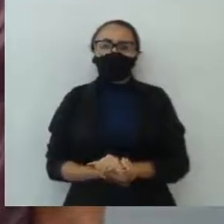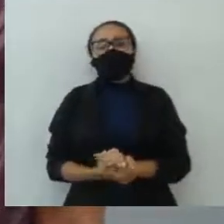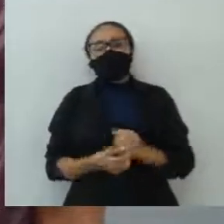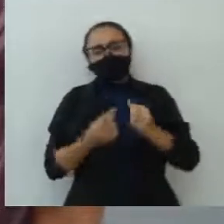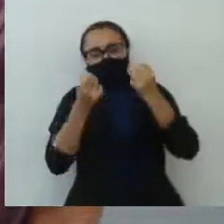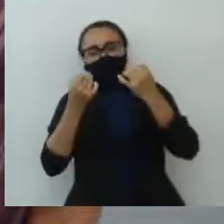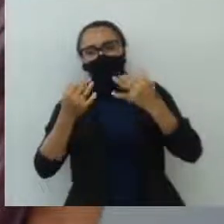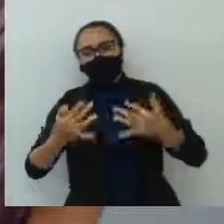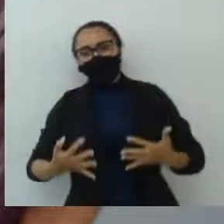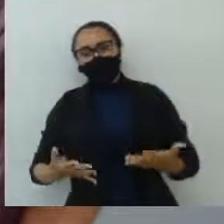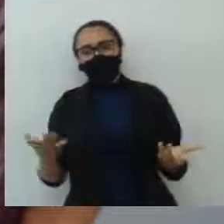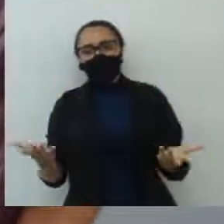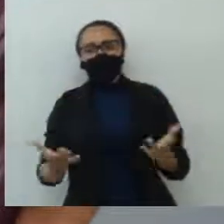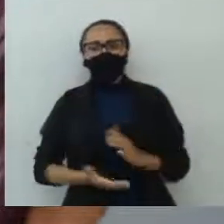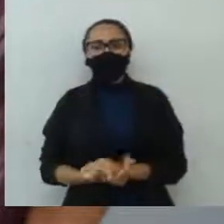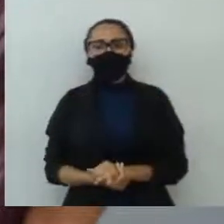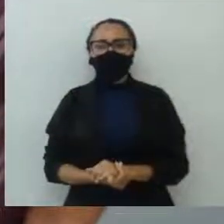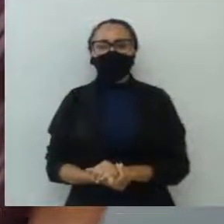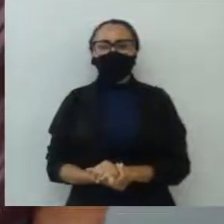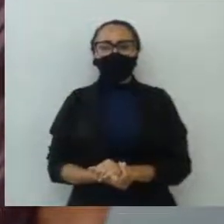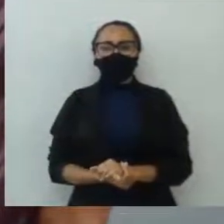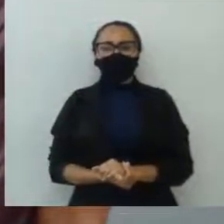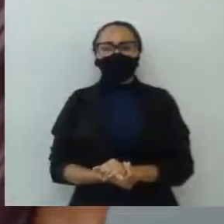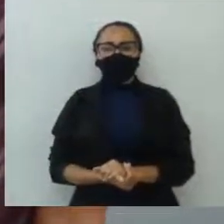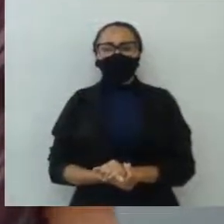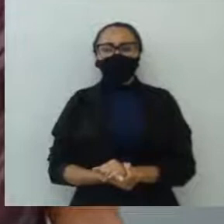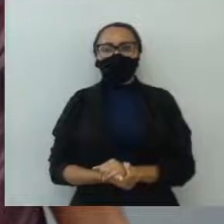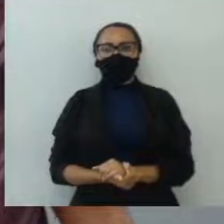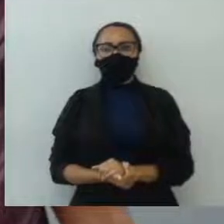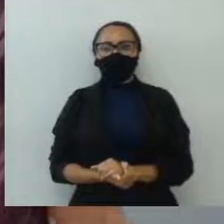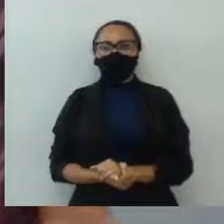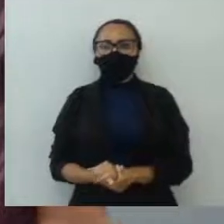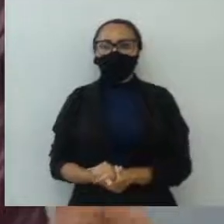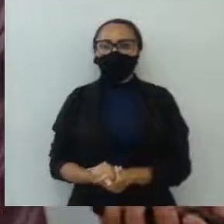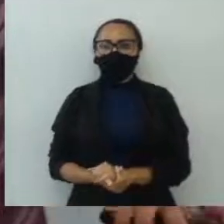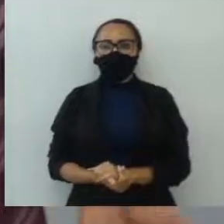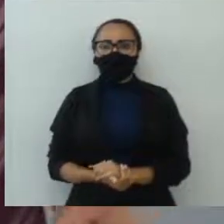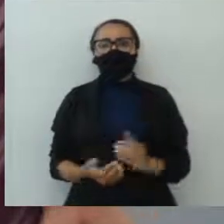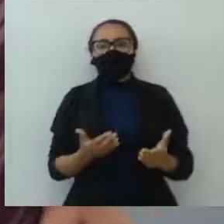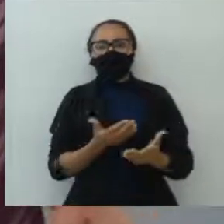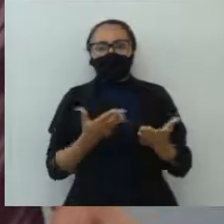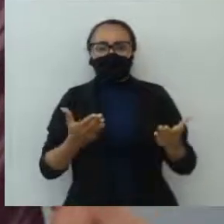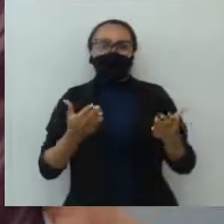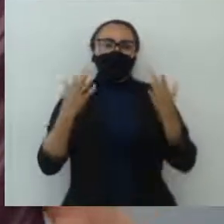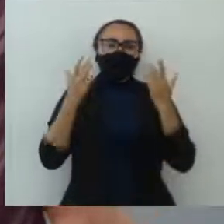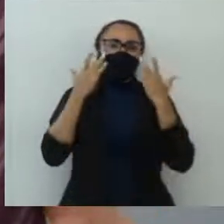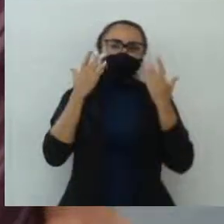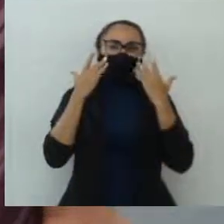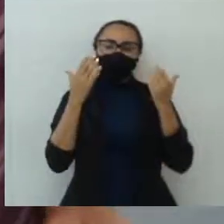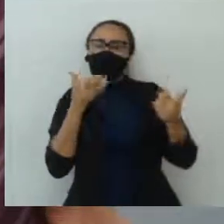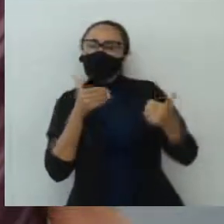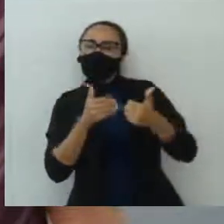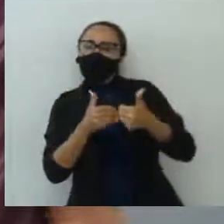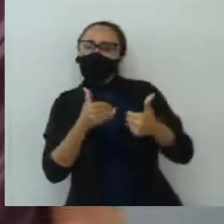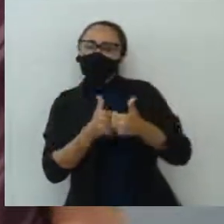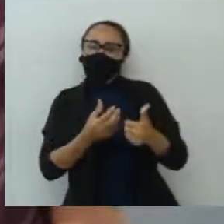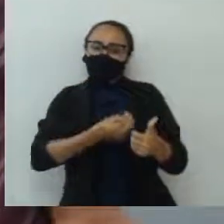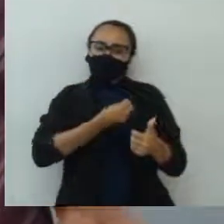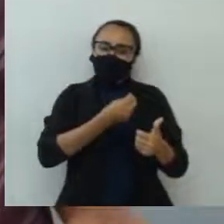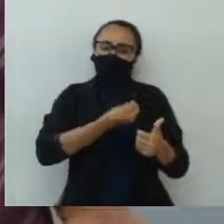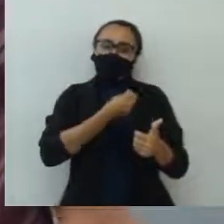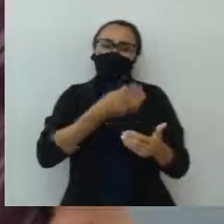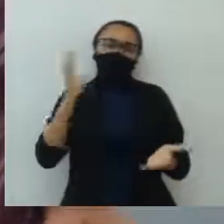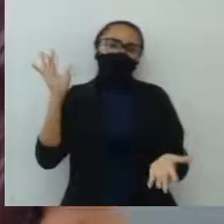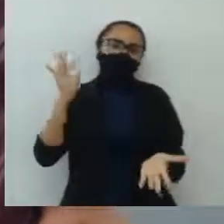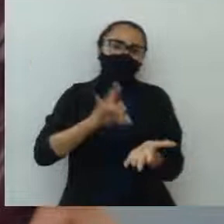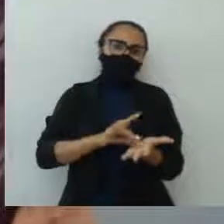fala exatamente por aí, nesse sentido de organicidade, de trazer o teatro mais próximo da vida real